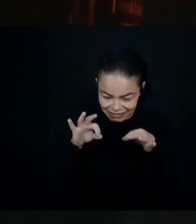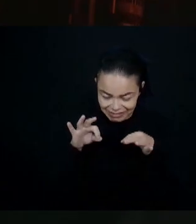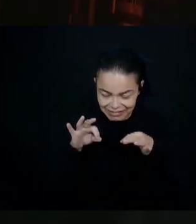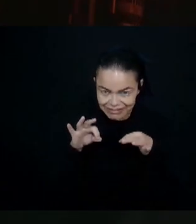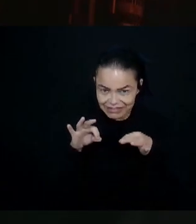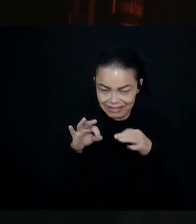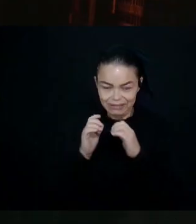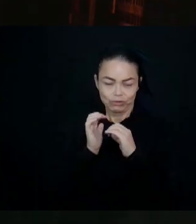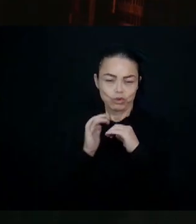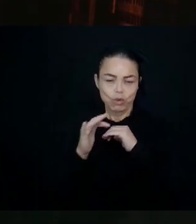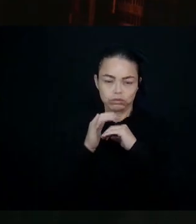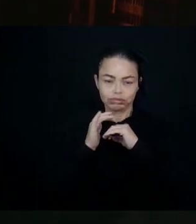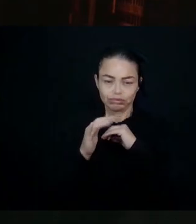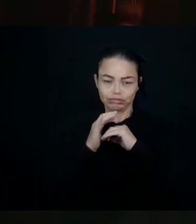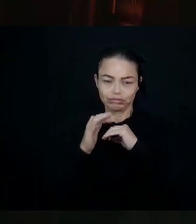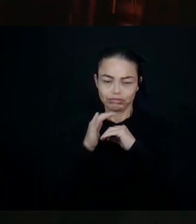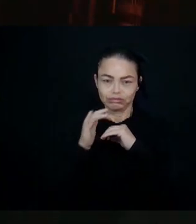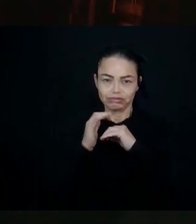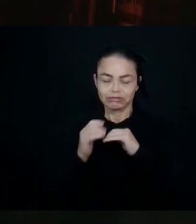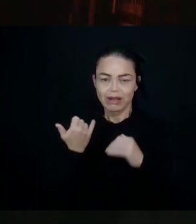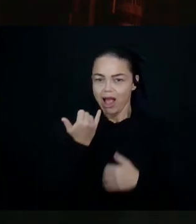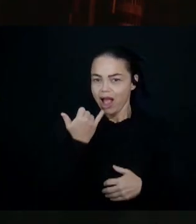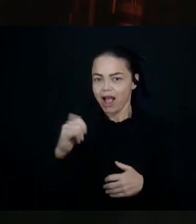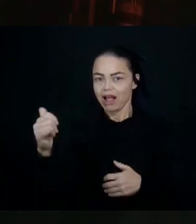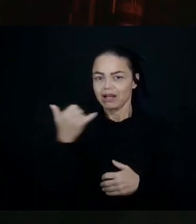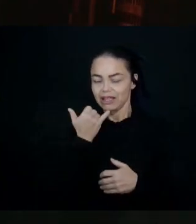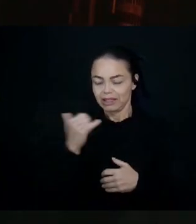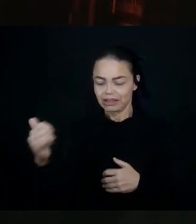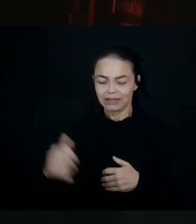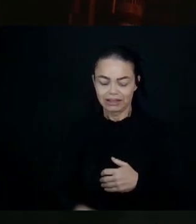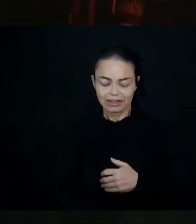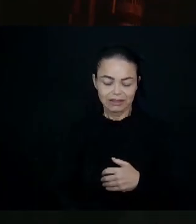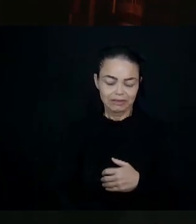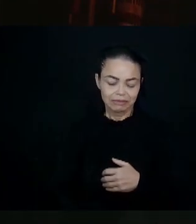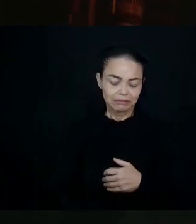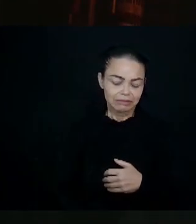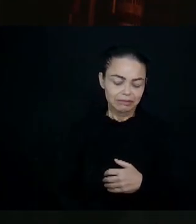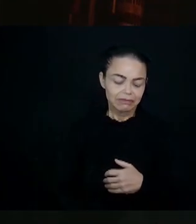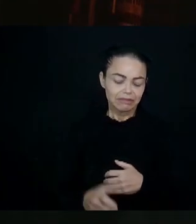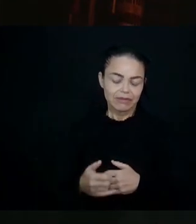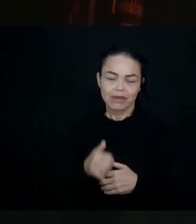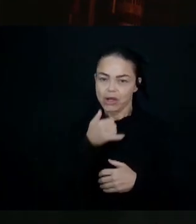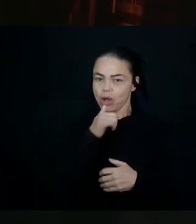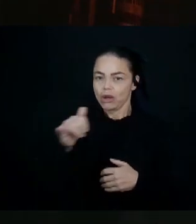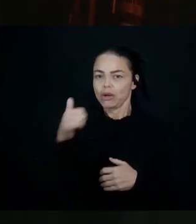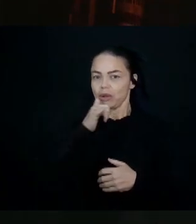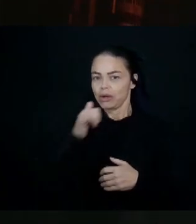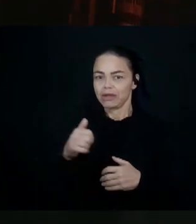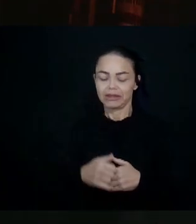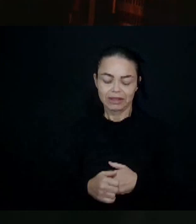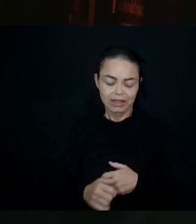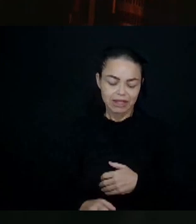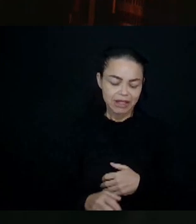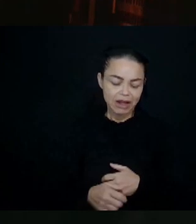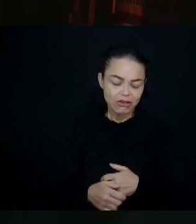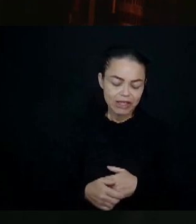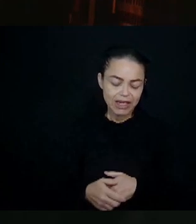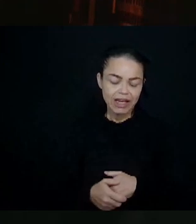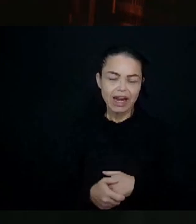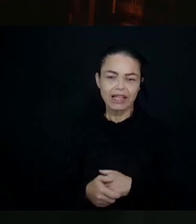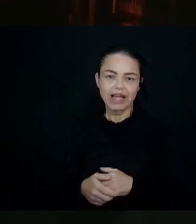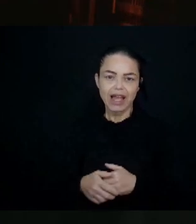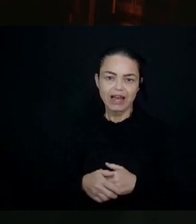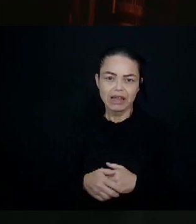adrenalina muito forte em quem coleciona. Esse prazer momentâneo pode viciar a pessoa a comprar mais do que o